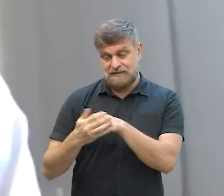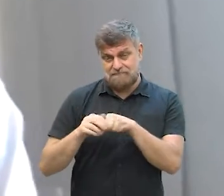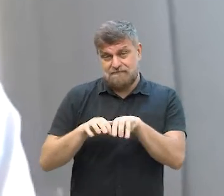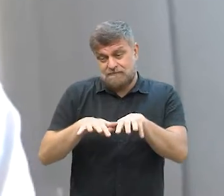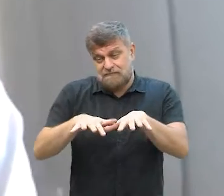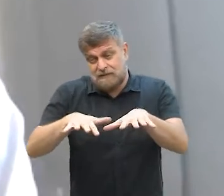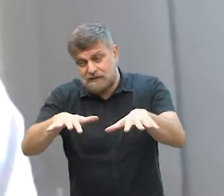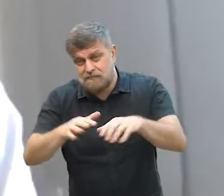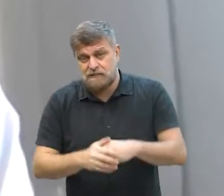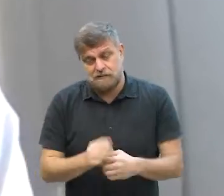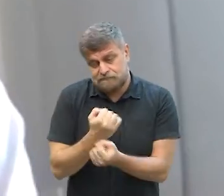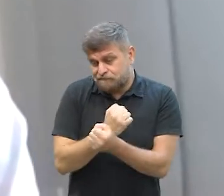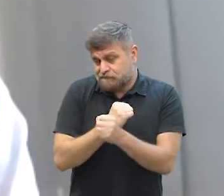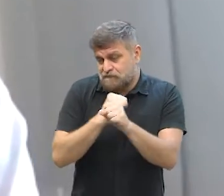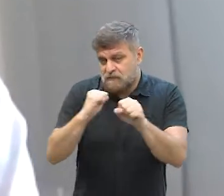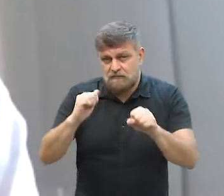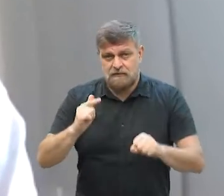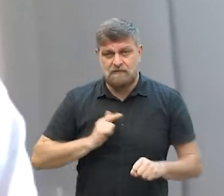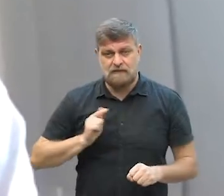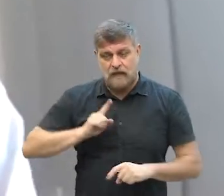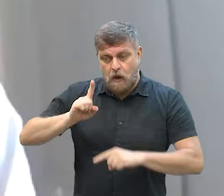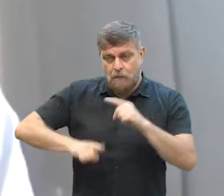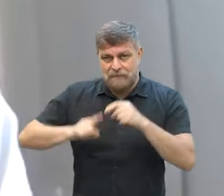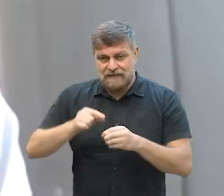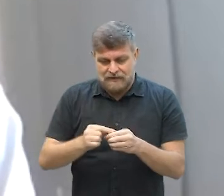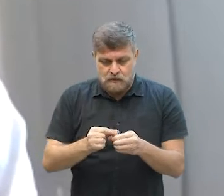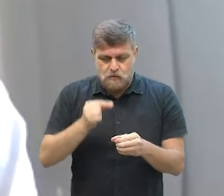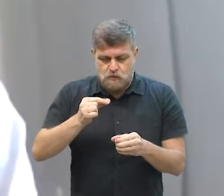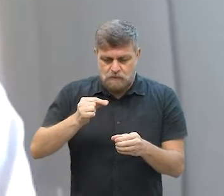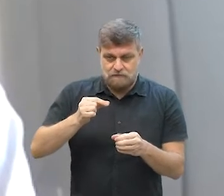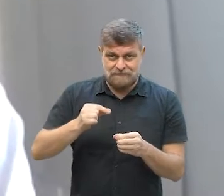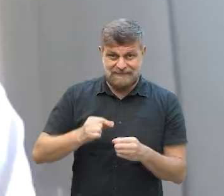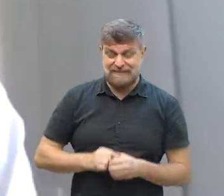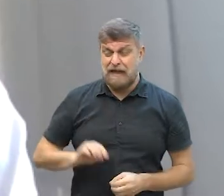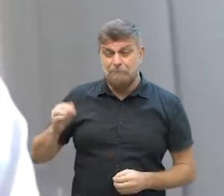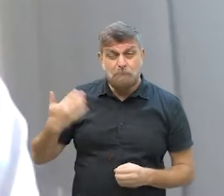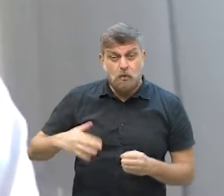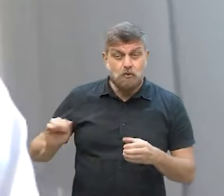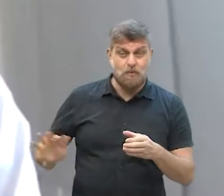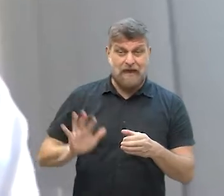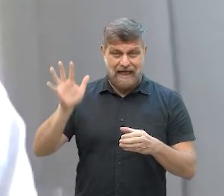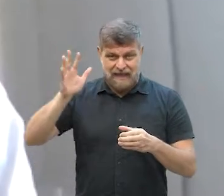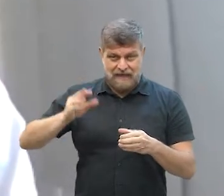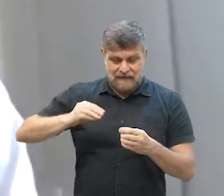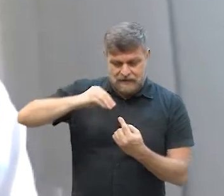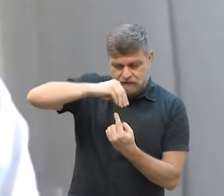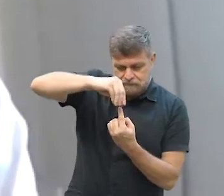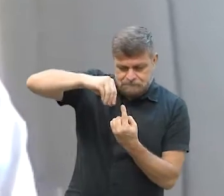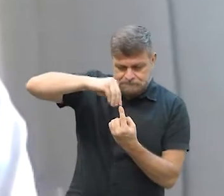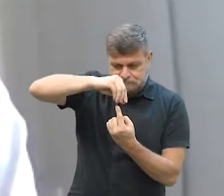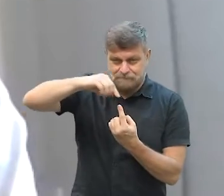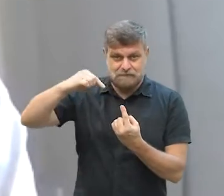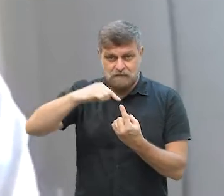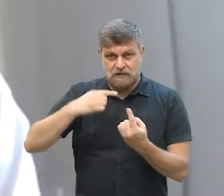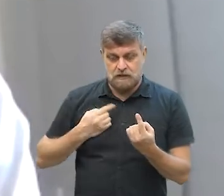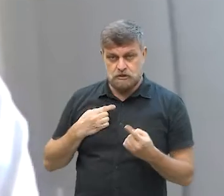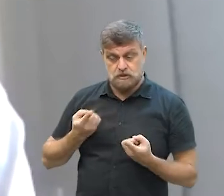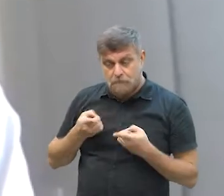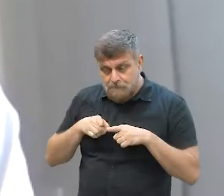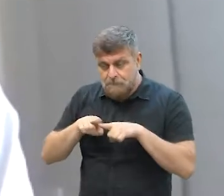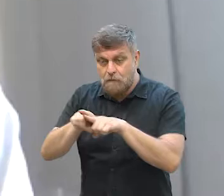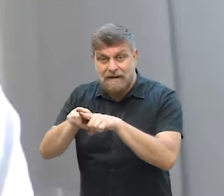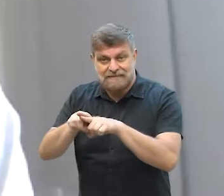pandemia, por conta da limitação de reagente que a gente conseguiu, porque é um reagente muito caro, e a gente conseguiu uma doação com uma parceria com a